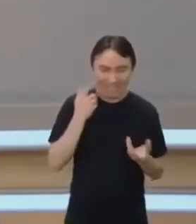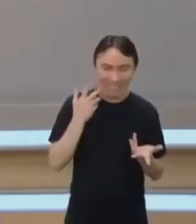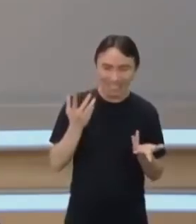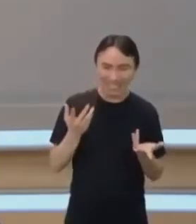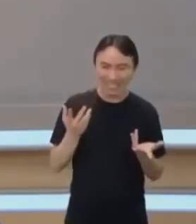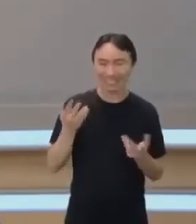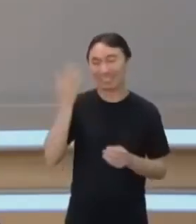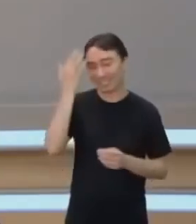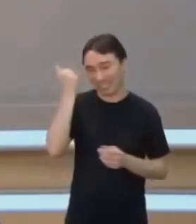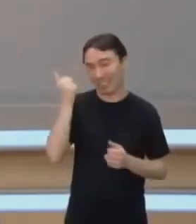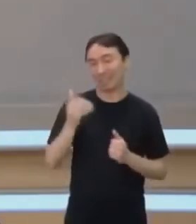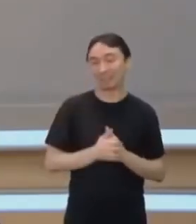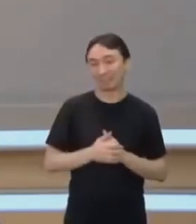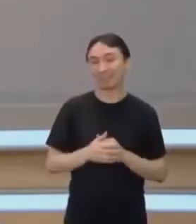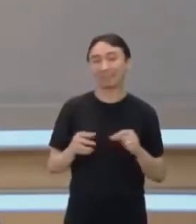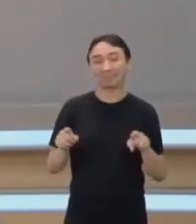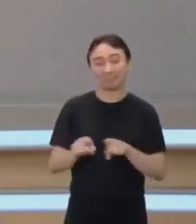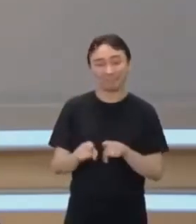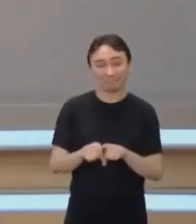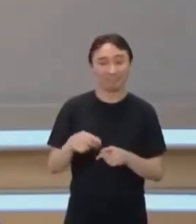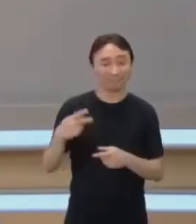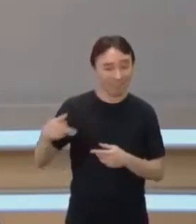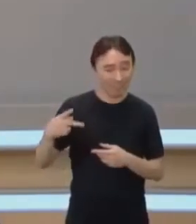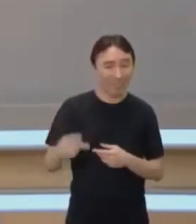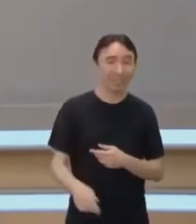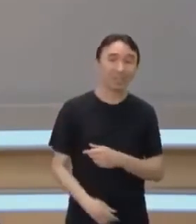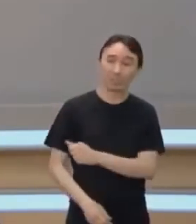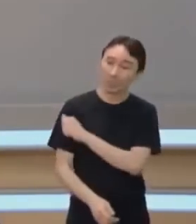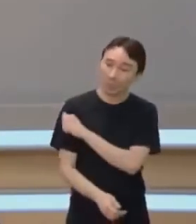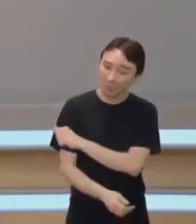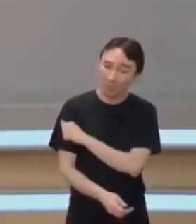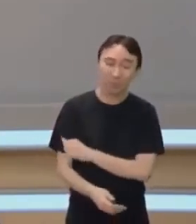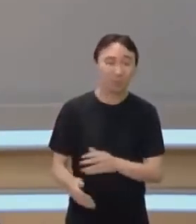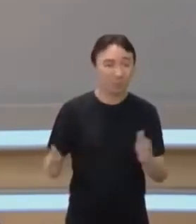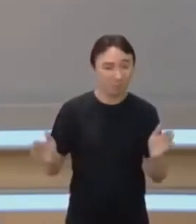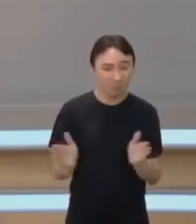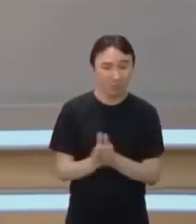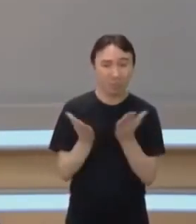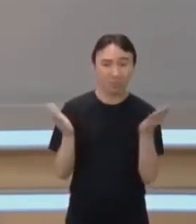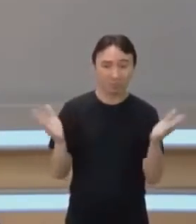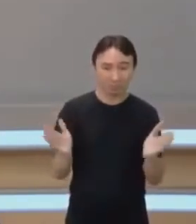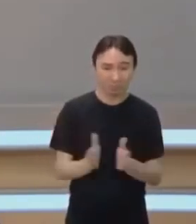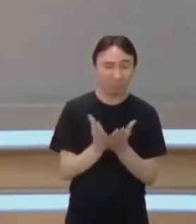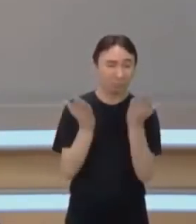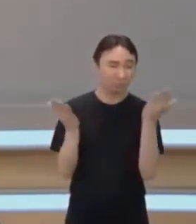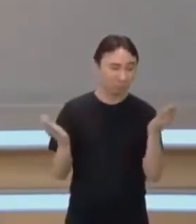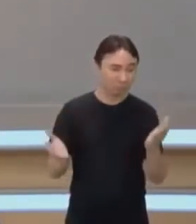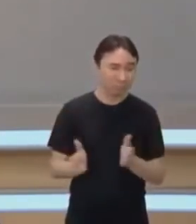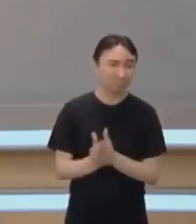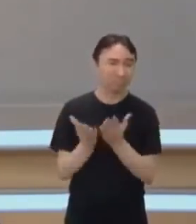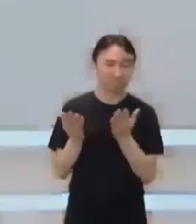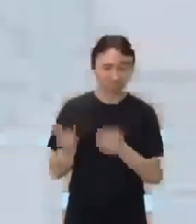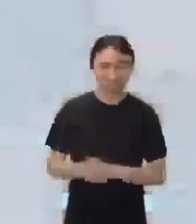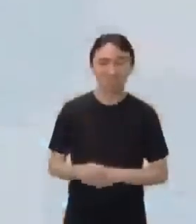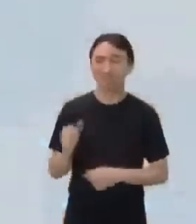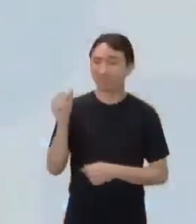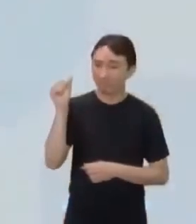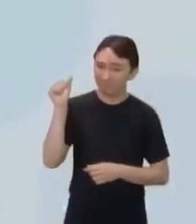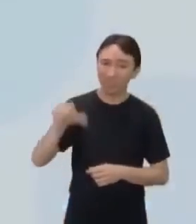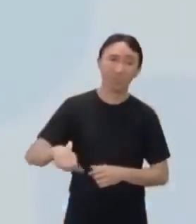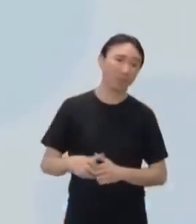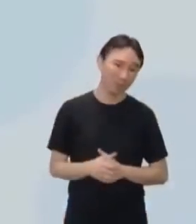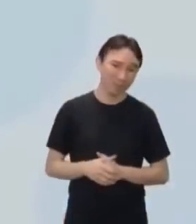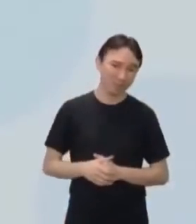impacto ainda é maior, né, nos estudantes de maior vulnerabilidade. E quando a gente fala vulnerabilidade, a gente tem que tratar todas